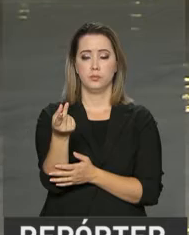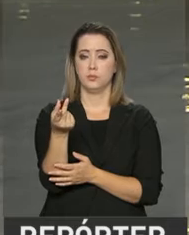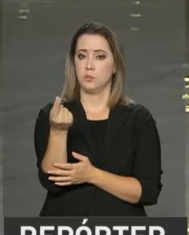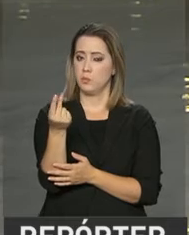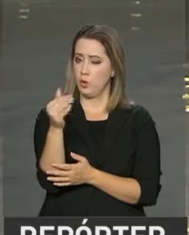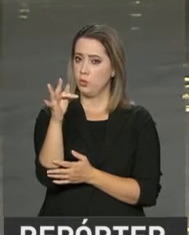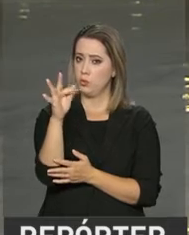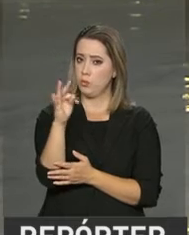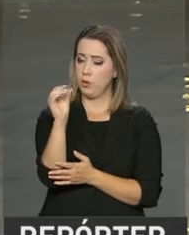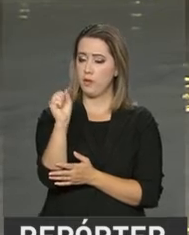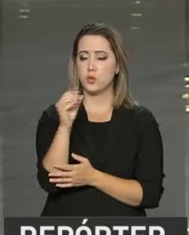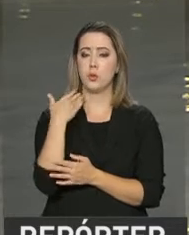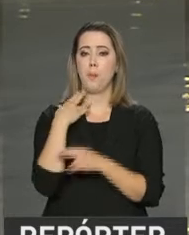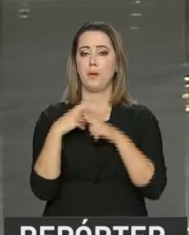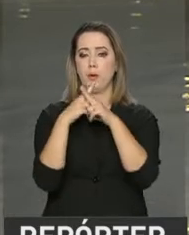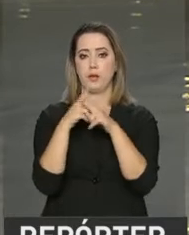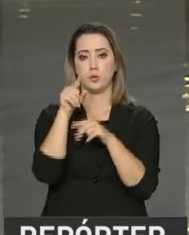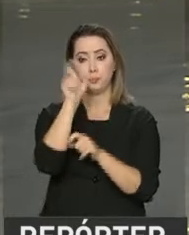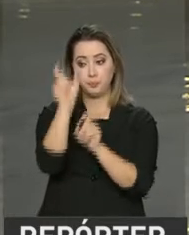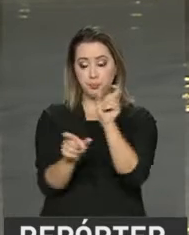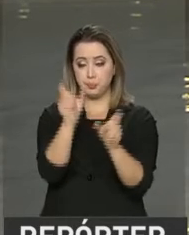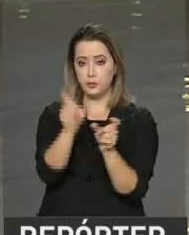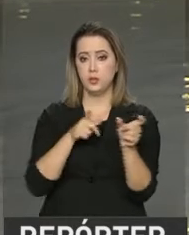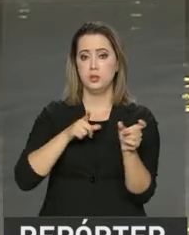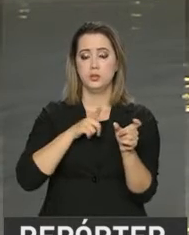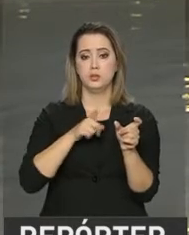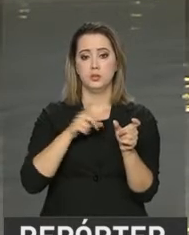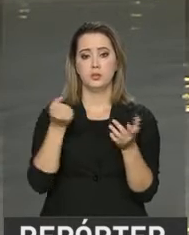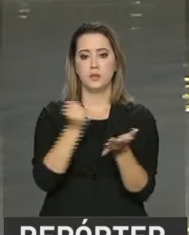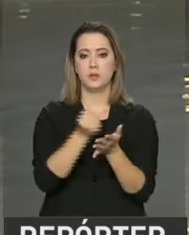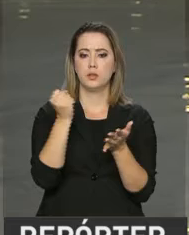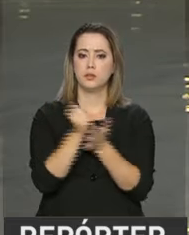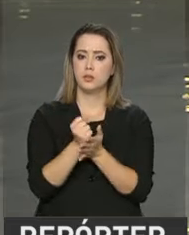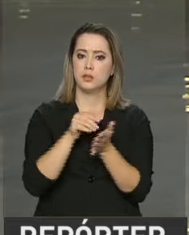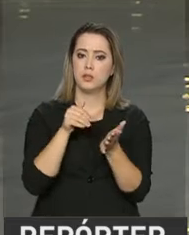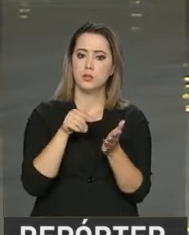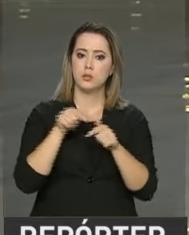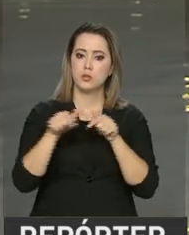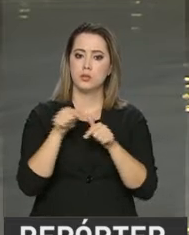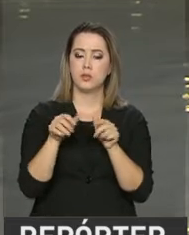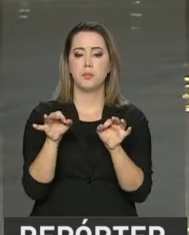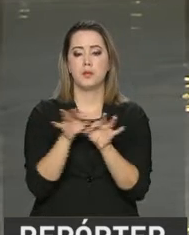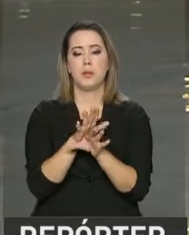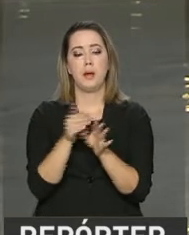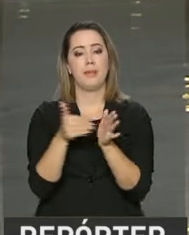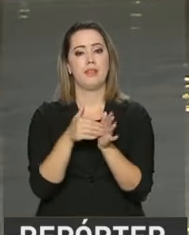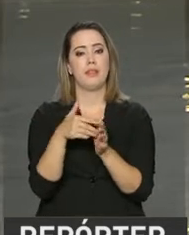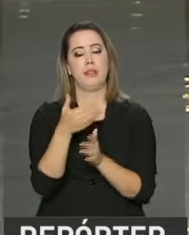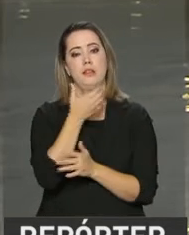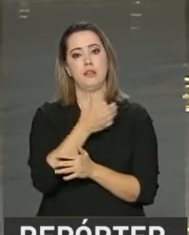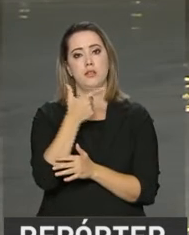Econômica Federal. Esses trabalhadores são aqueles que tiveram os seus contratos de trabalho encerrados até dezembro